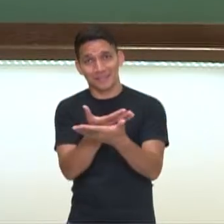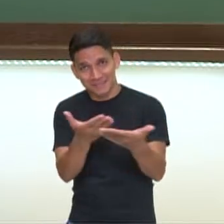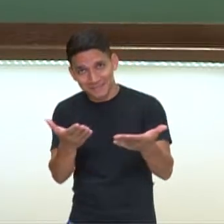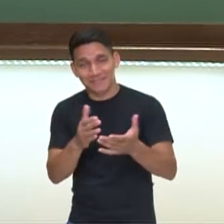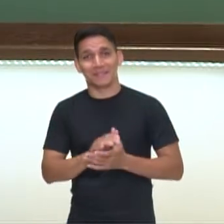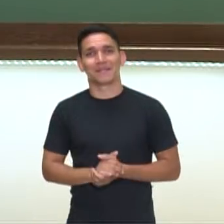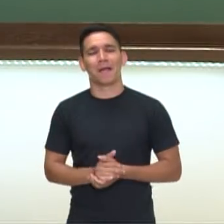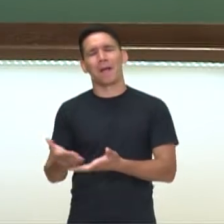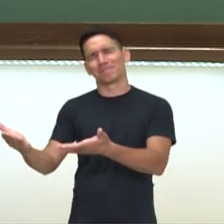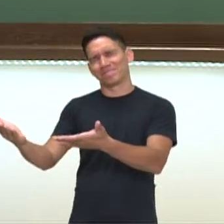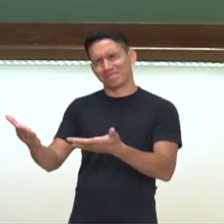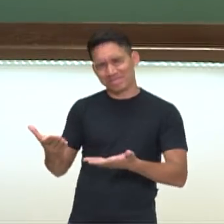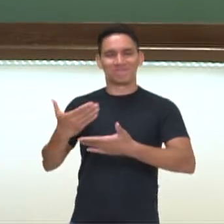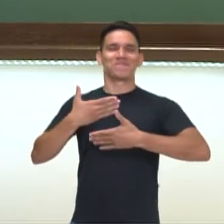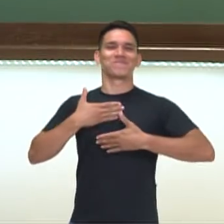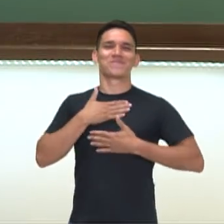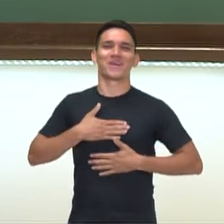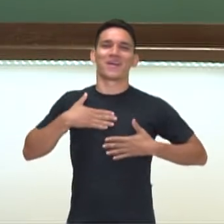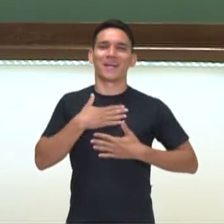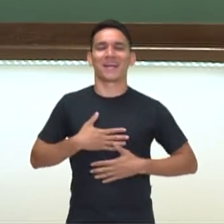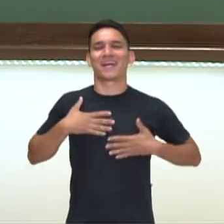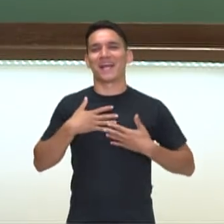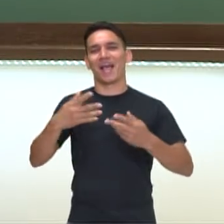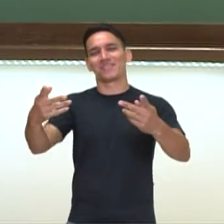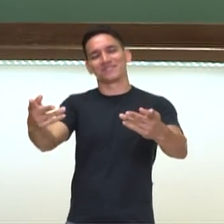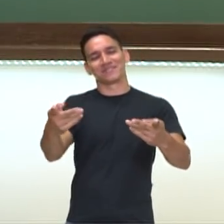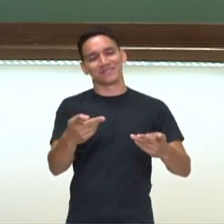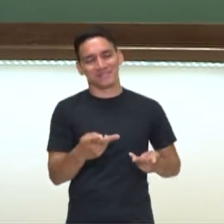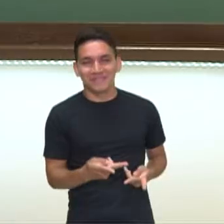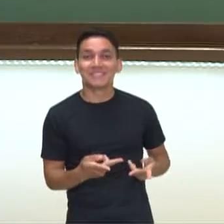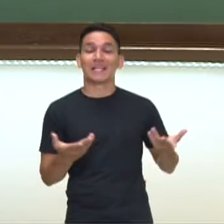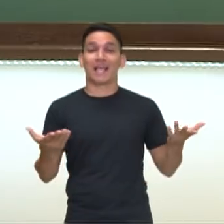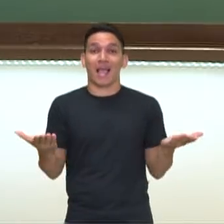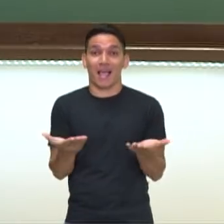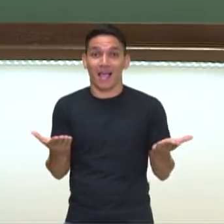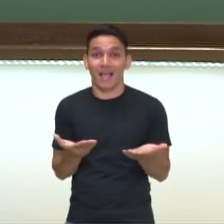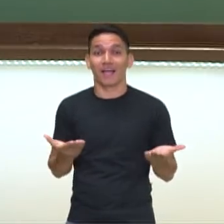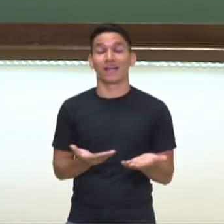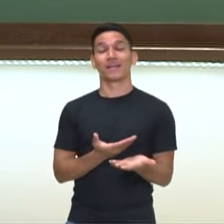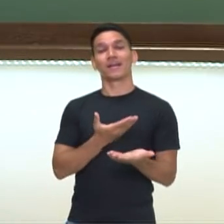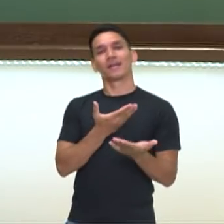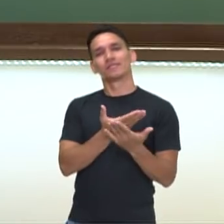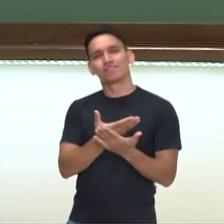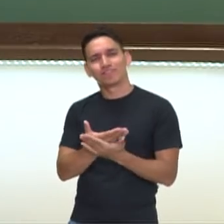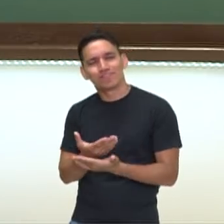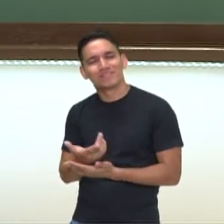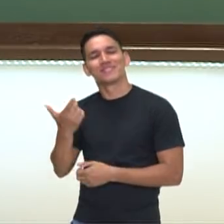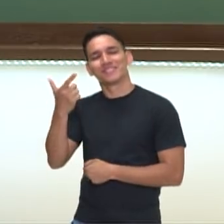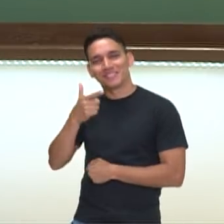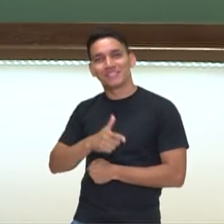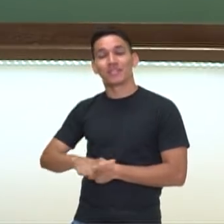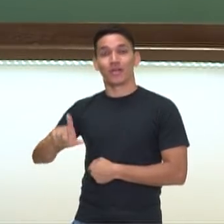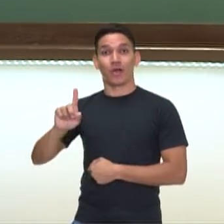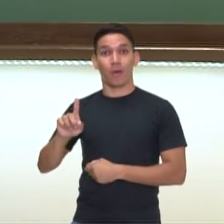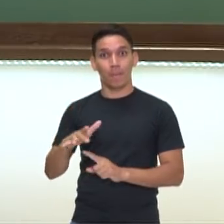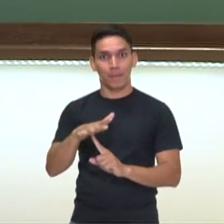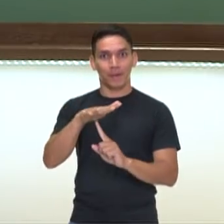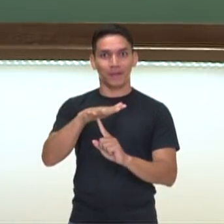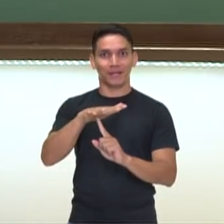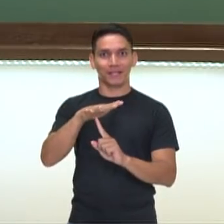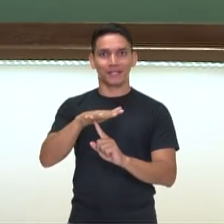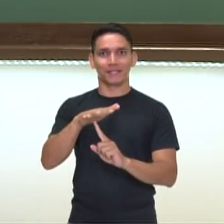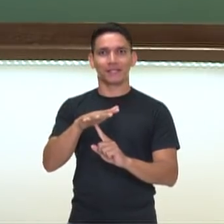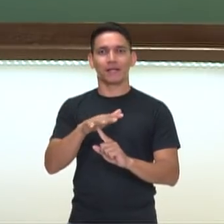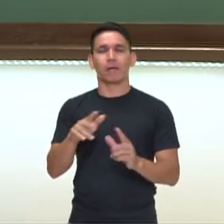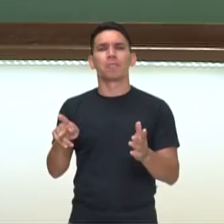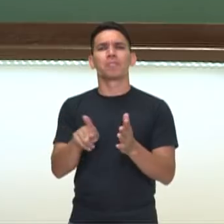Olá! Sejam todos e todas muito bem-vindos, bem-vindas a mais uma aula Paraná de